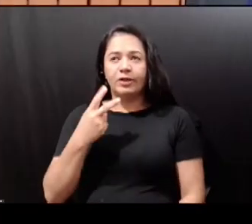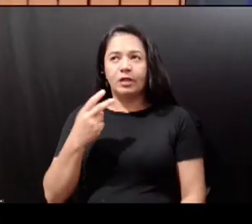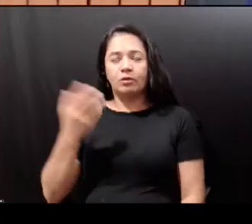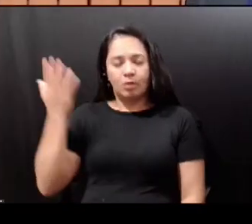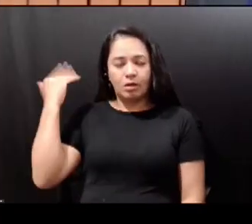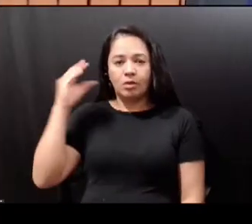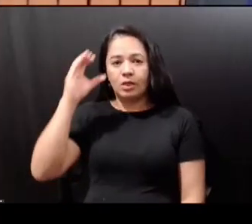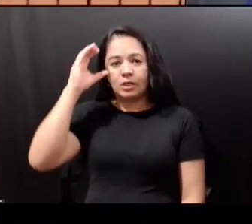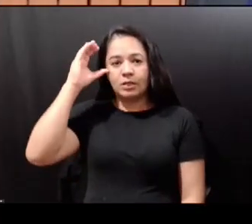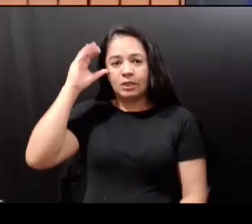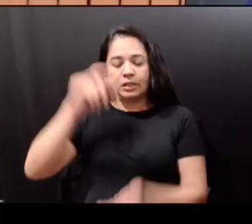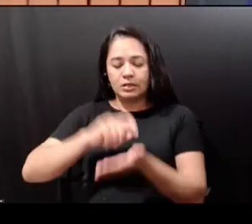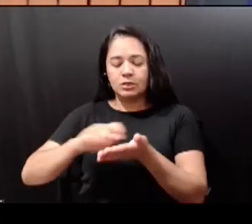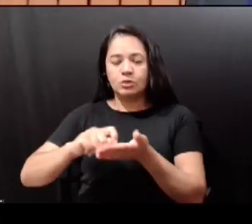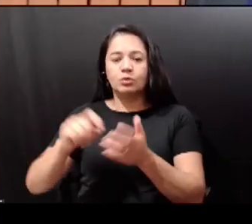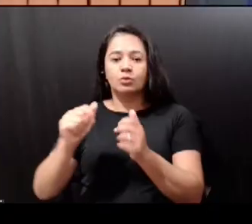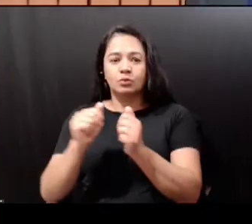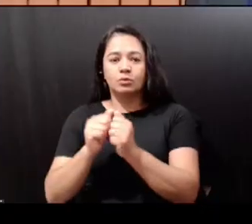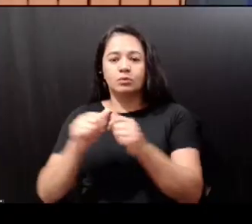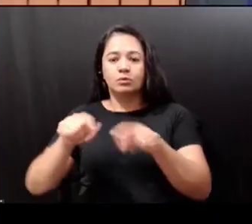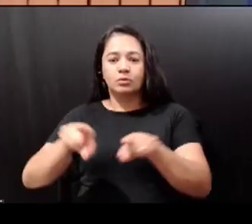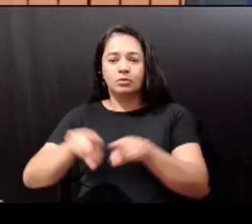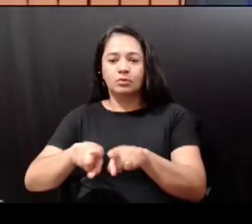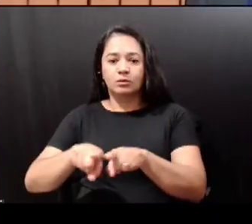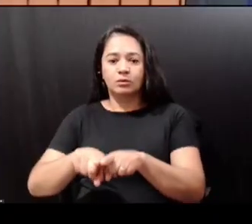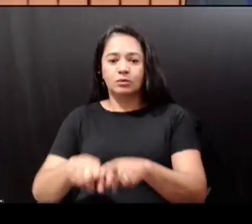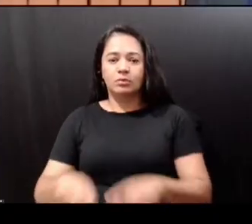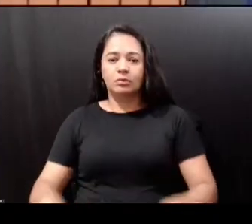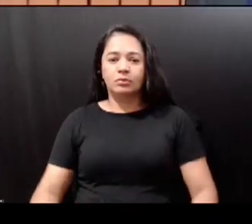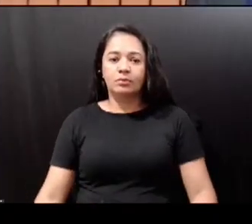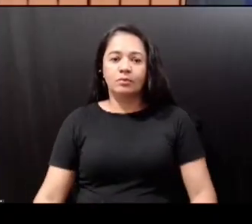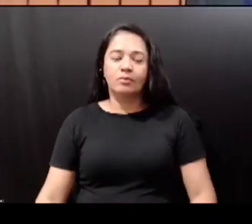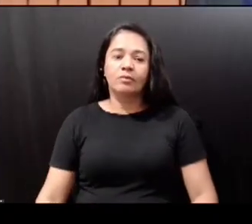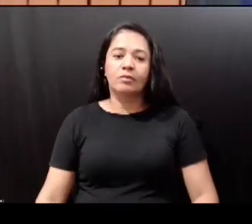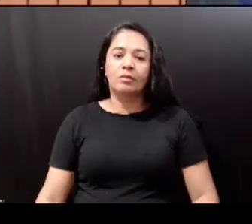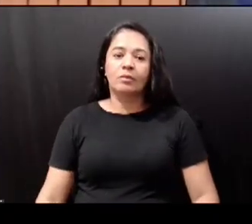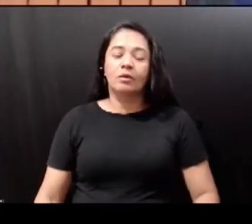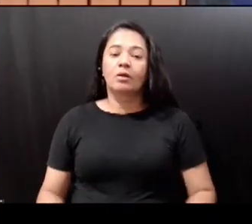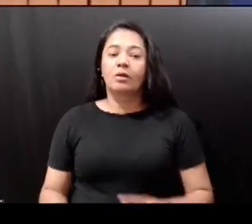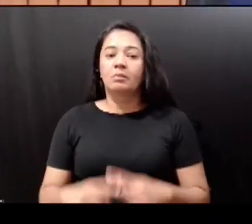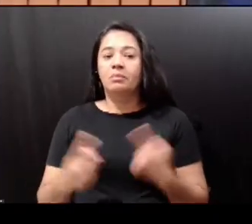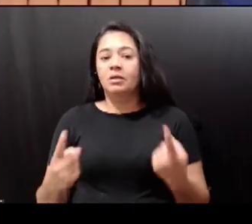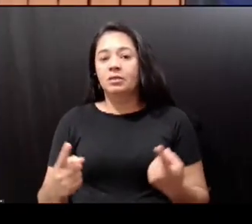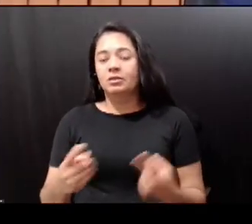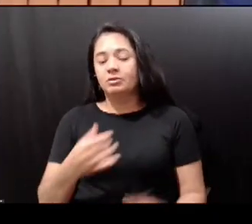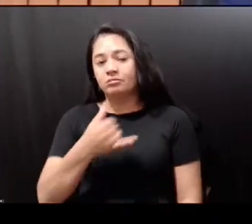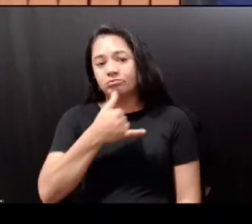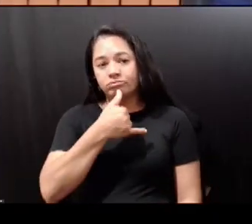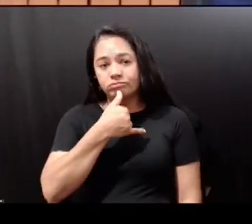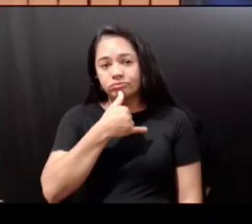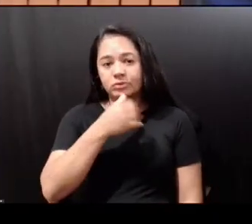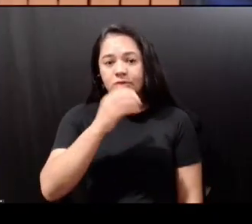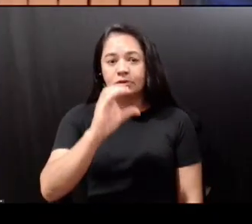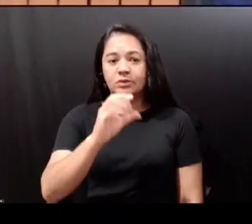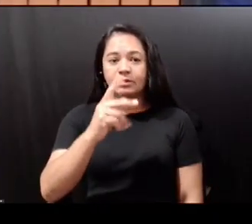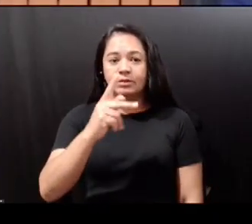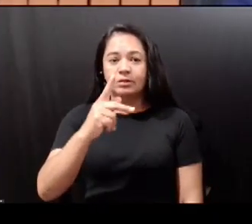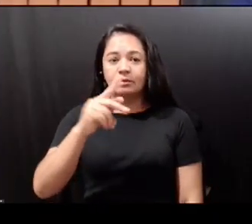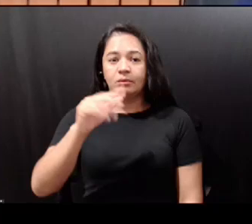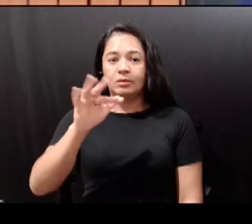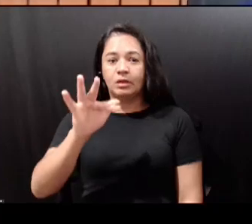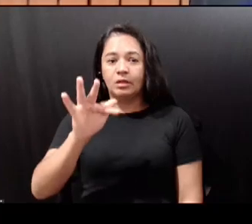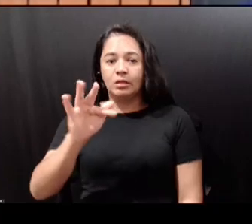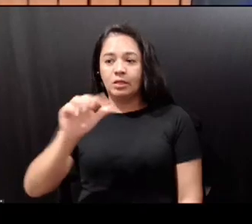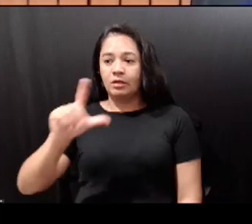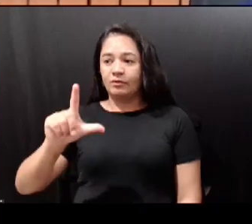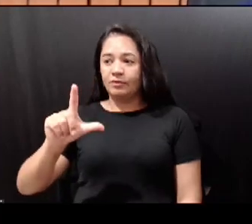junto, mas que a CPFL, infelizmente, vereador Benê Lima, eu gostaria muito também da sua opinião,